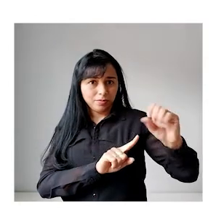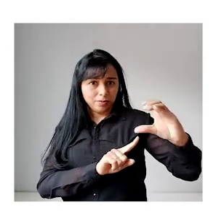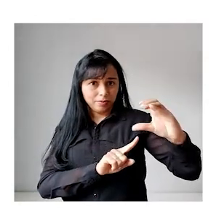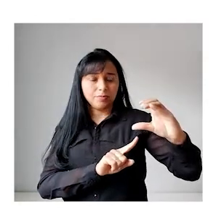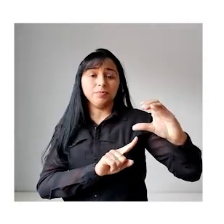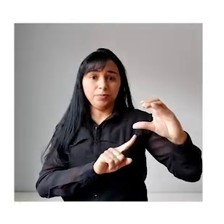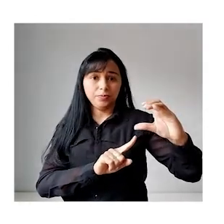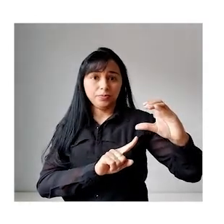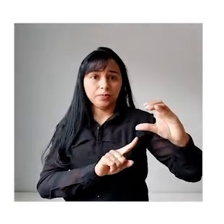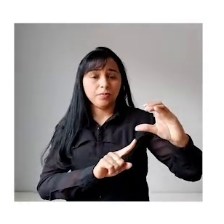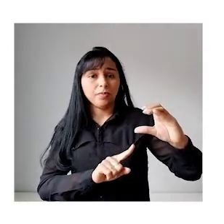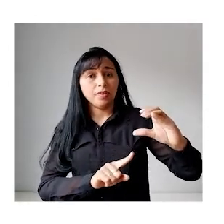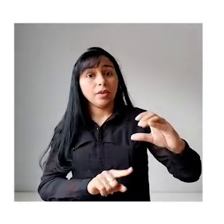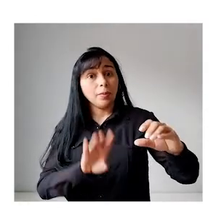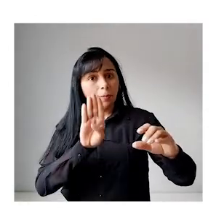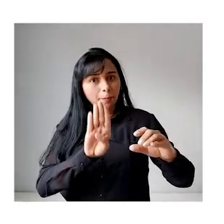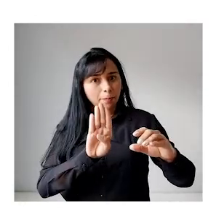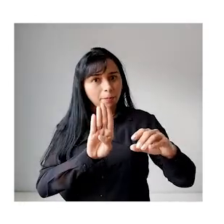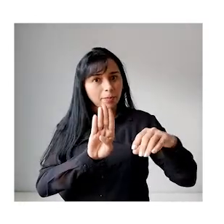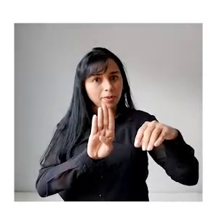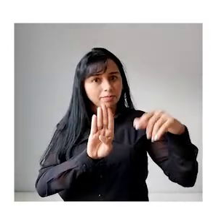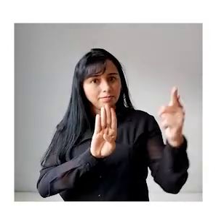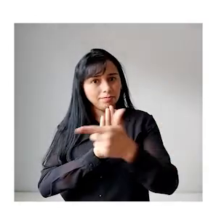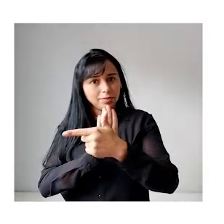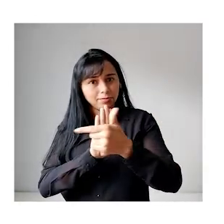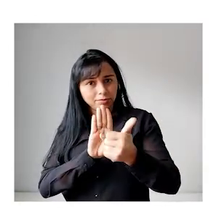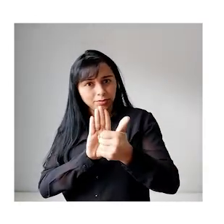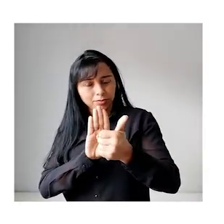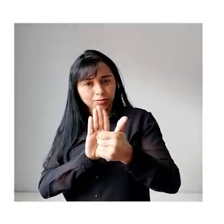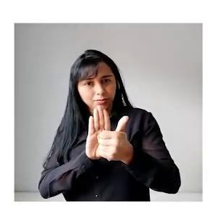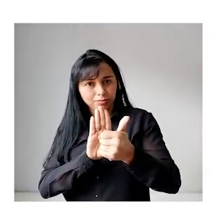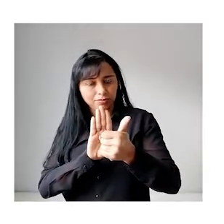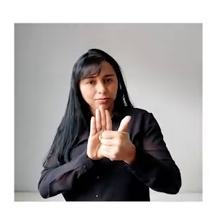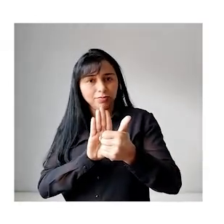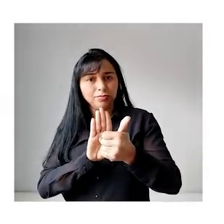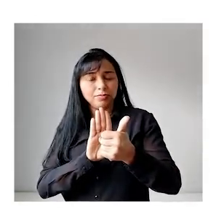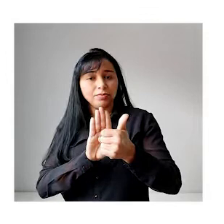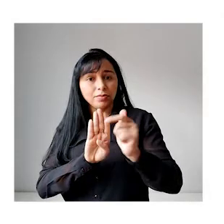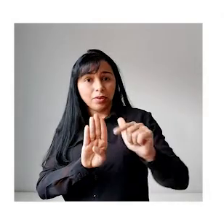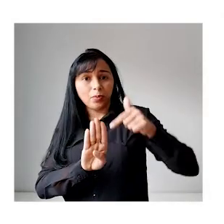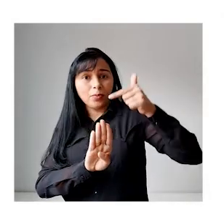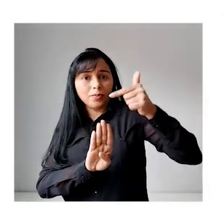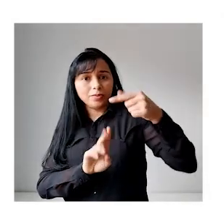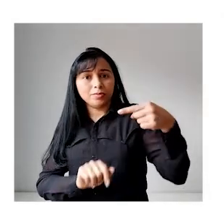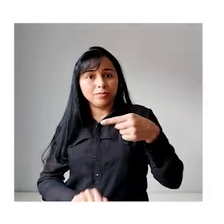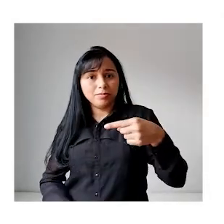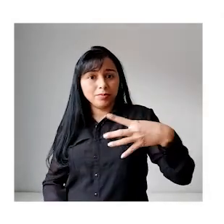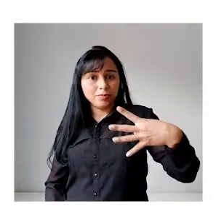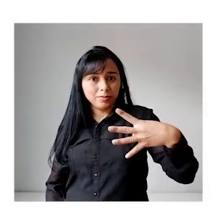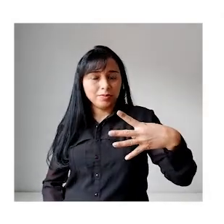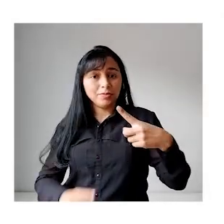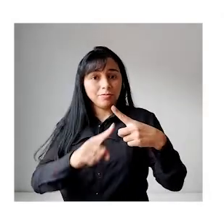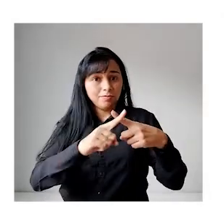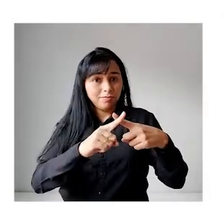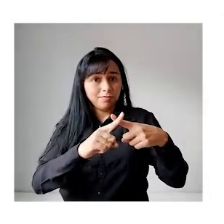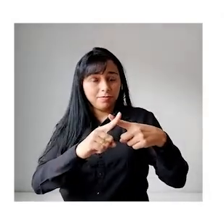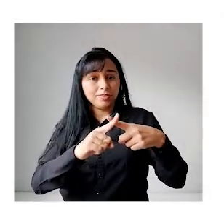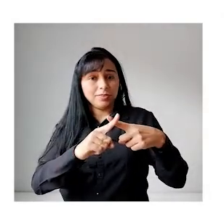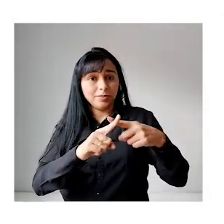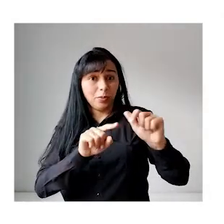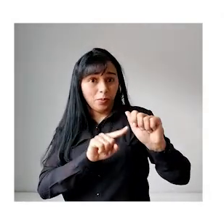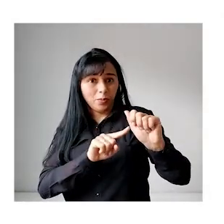substituindo B é 21, então fica B ao quadrado menos 4 vezes o valor do A,